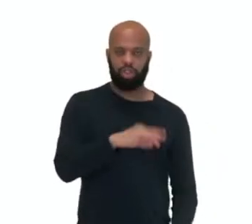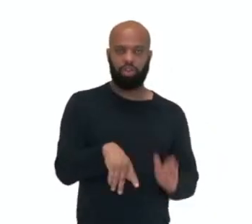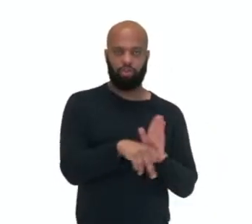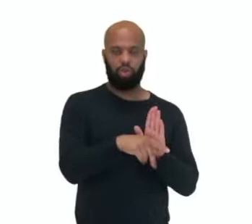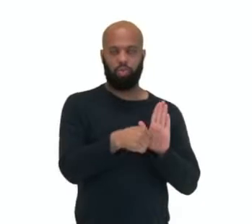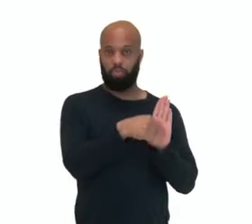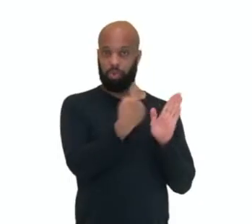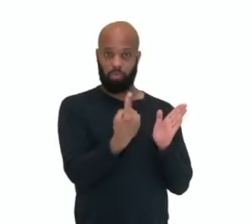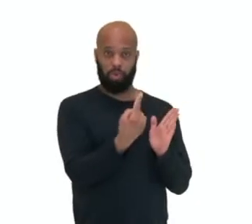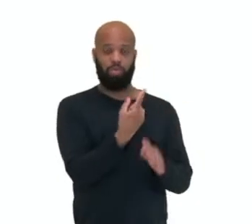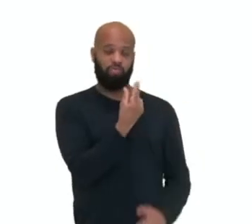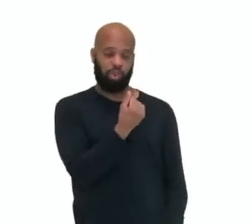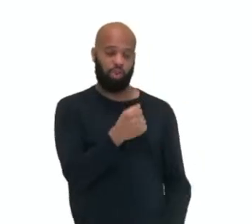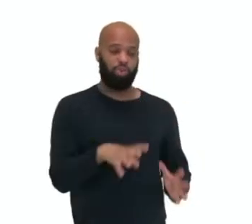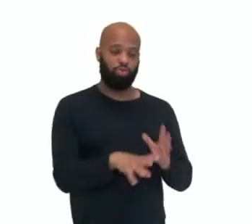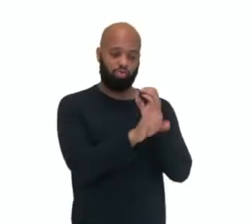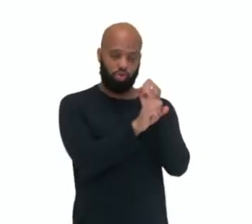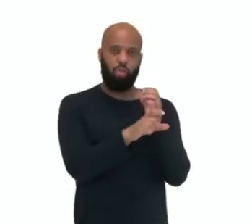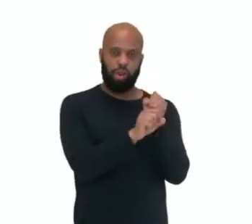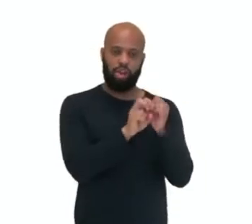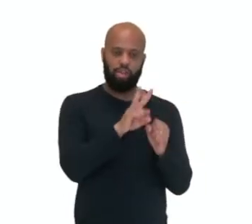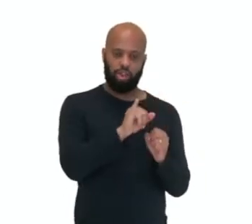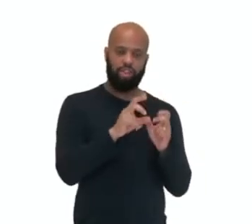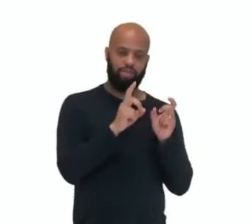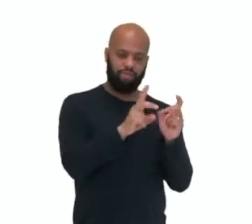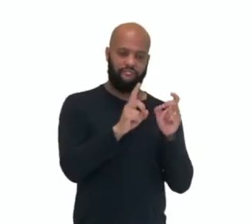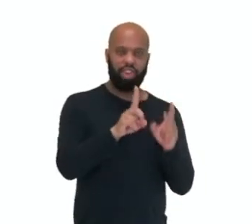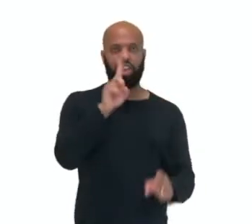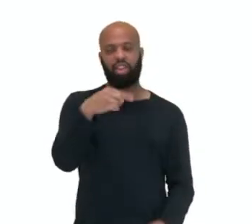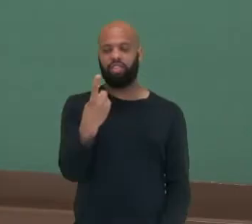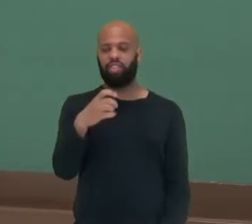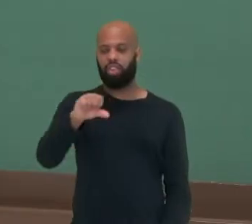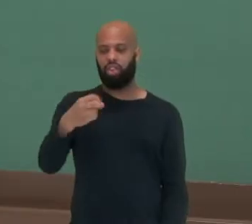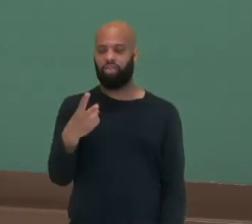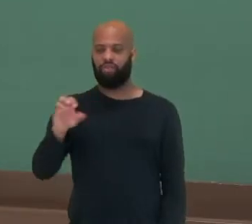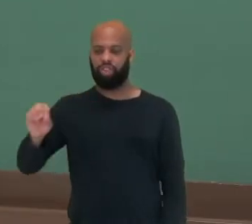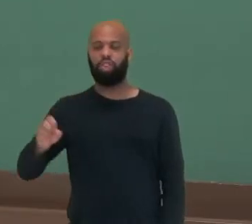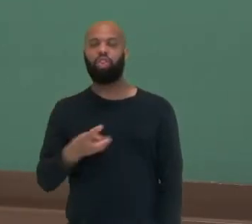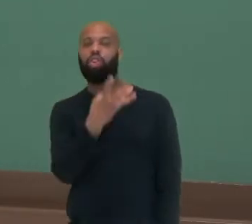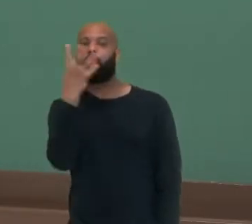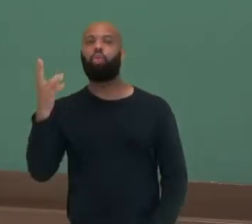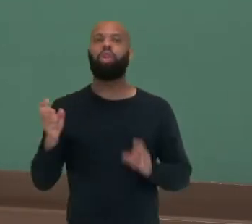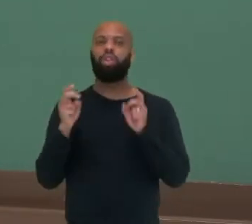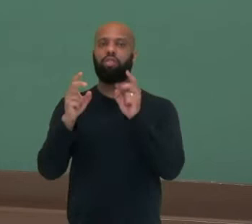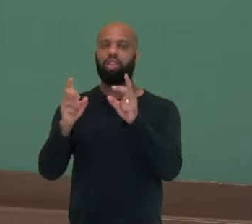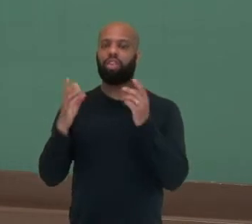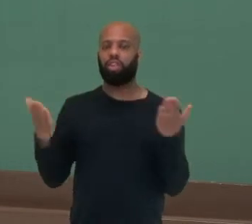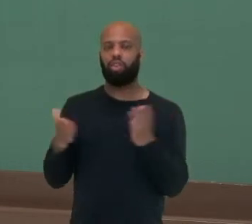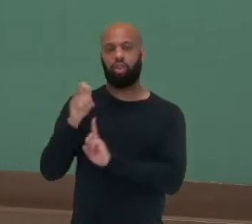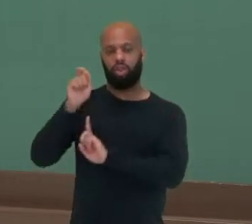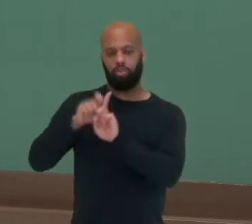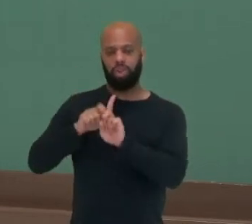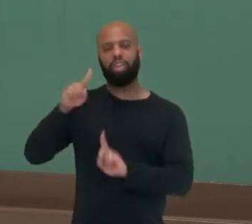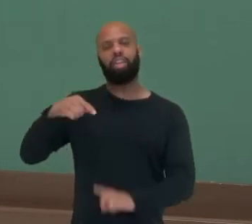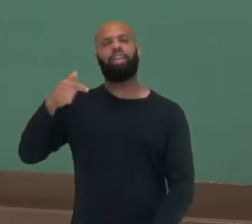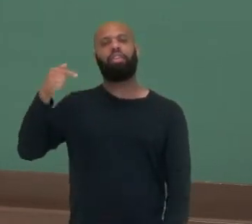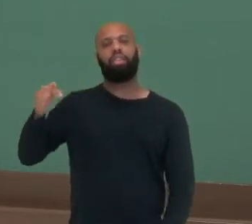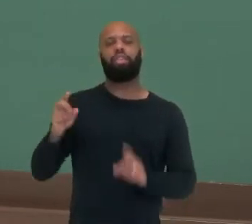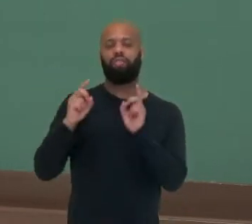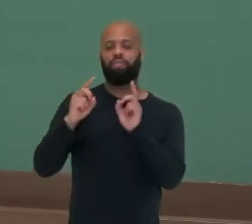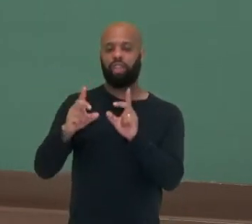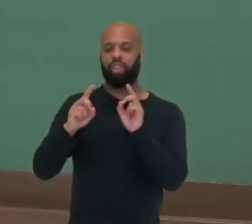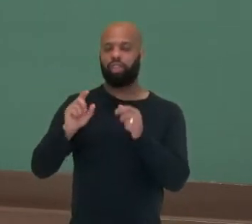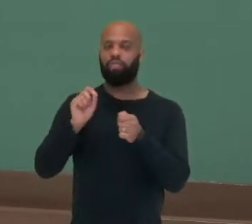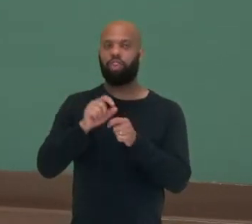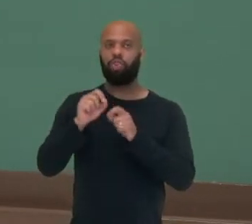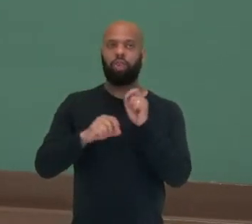valor, somado com o preço, 19,20. Quantas unidades foram vendidas nesse mês considerado? 7. Então, vai